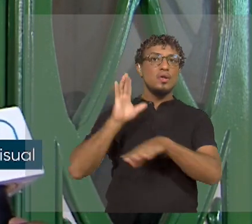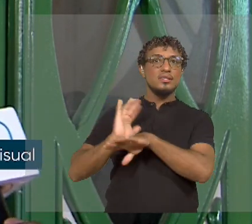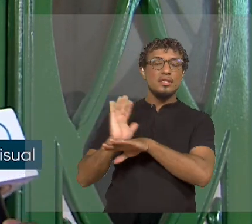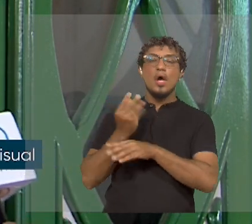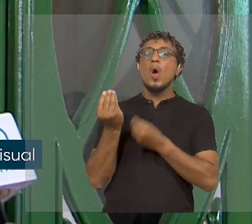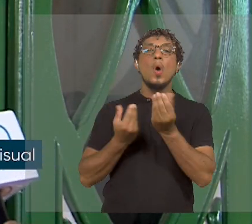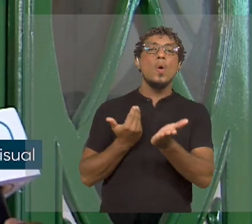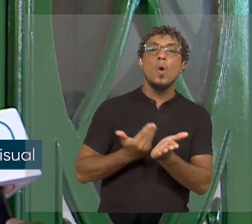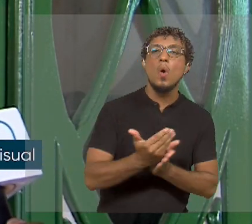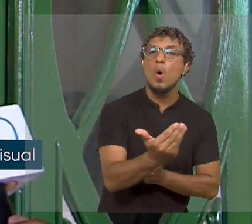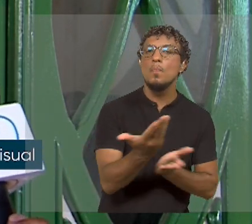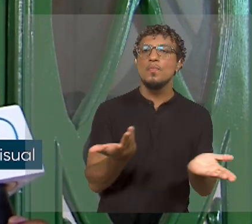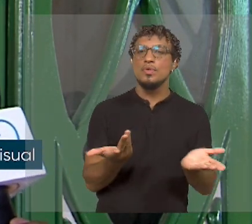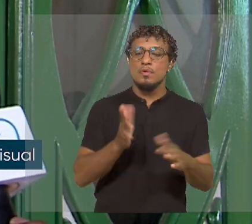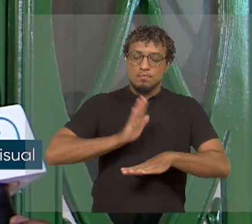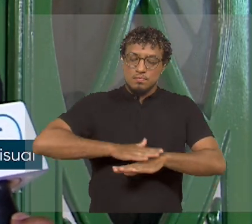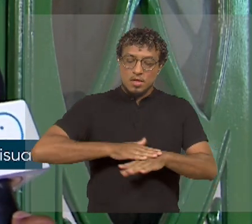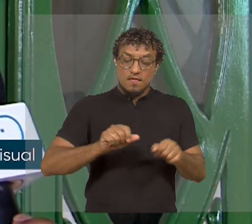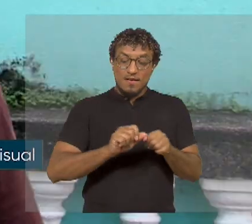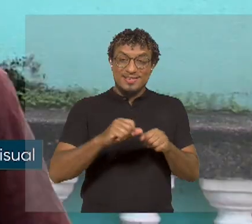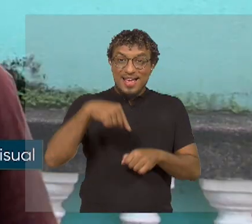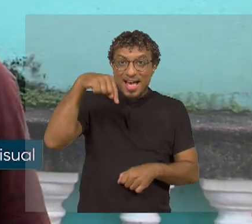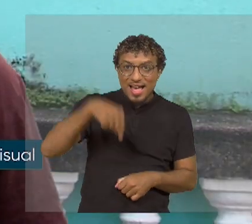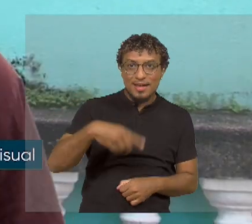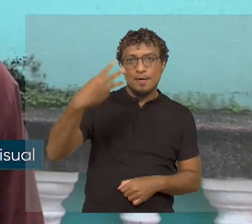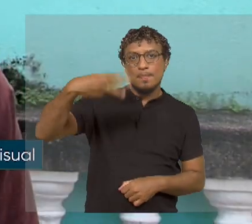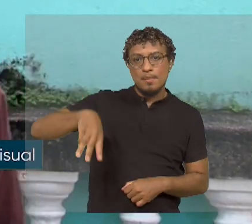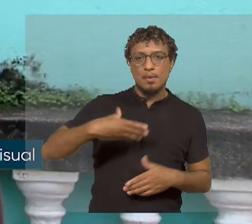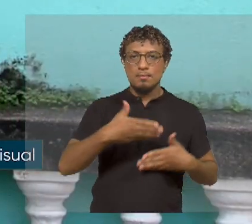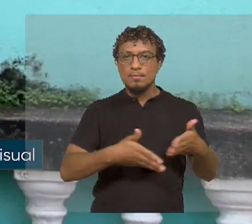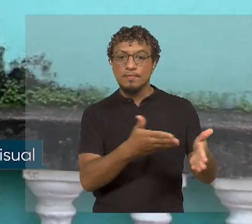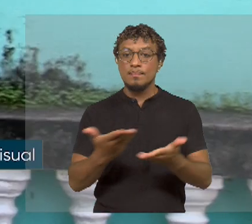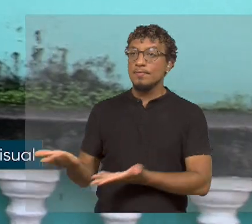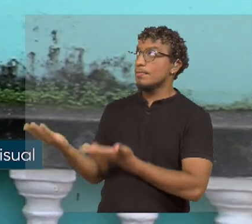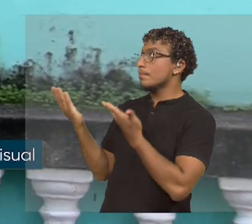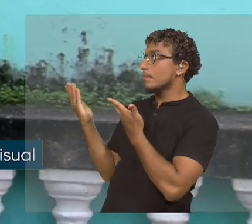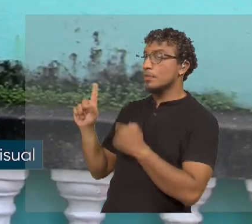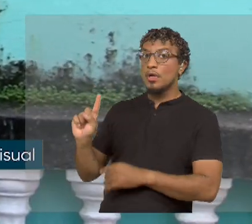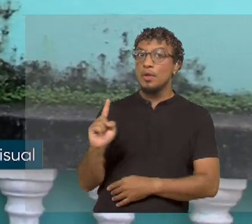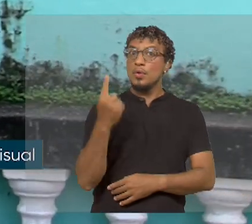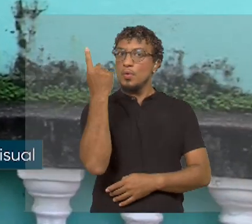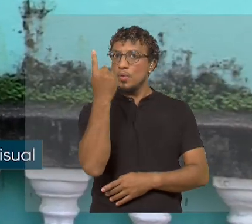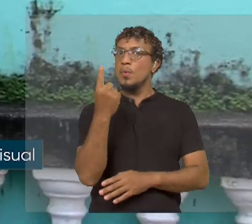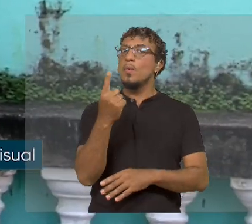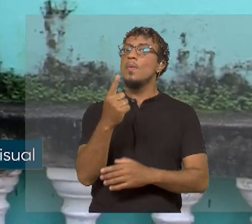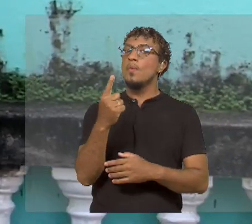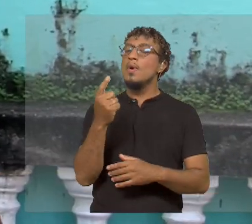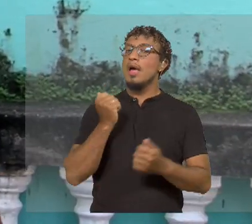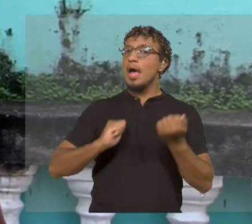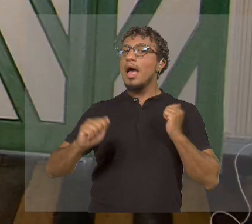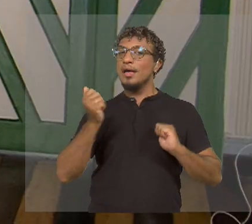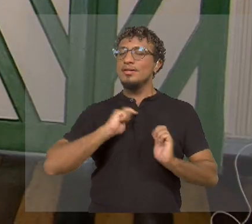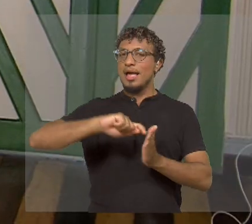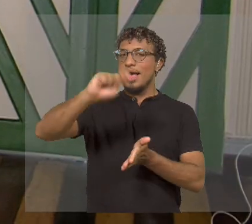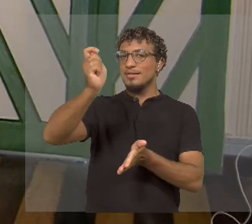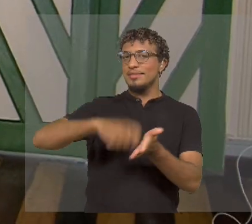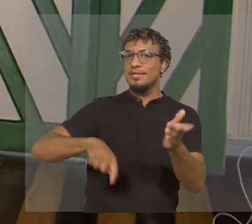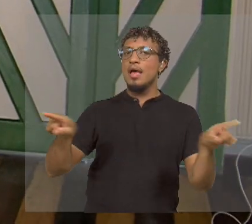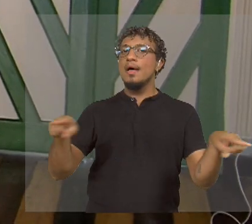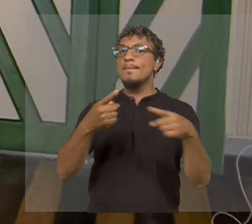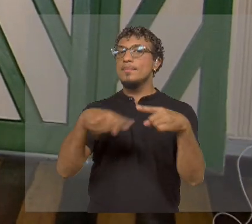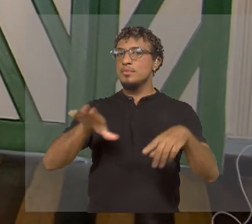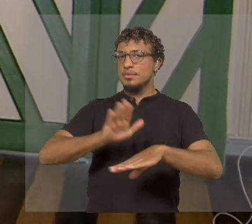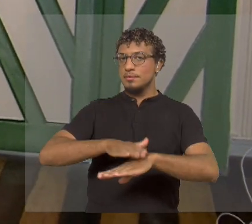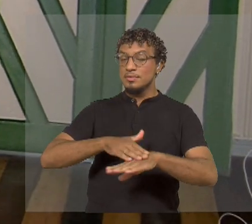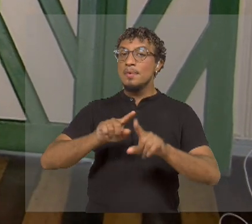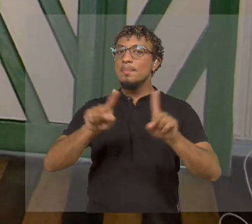começou, fazer videoclipe aqui no Maranhão. O Kaminsky é um dos artistas que assinam a autoria da música. Mas, além disso,